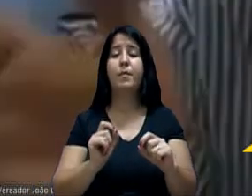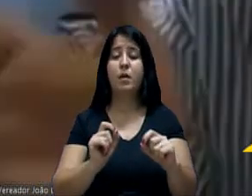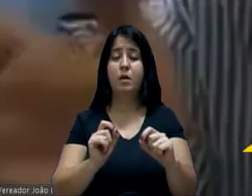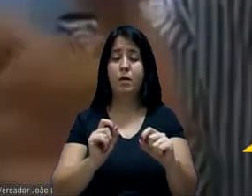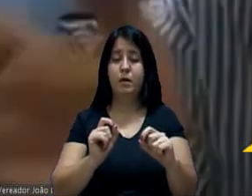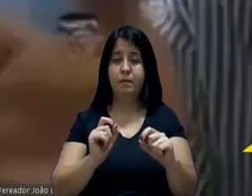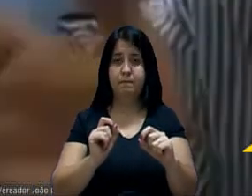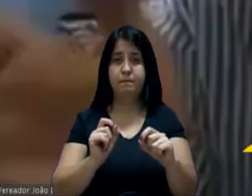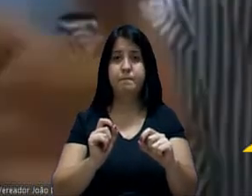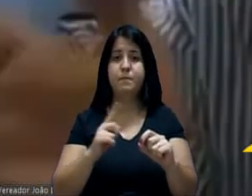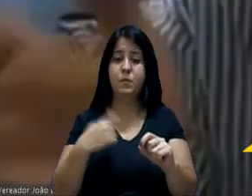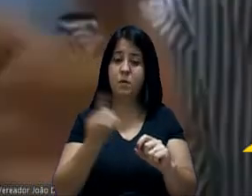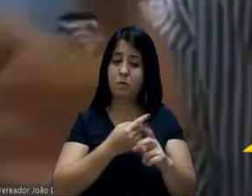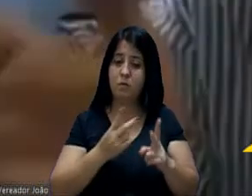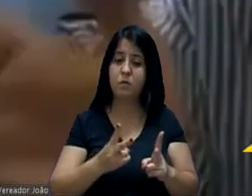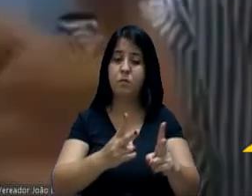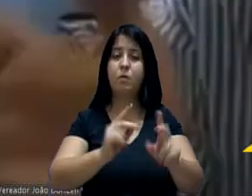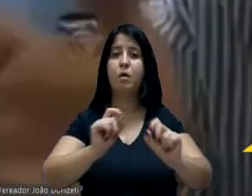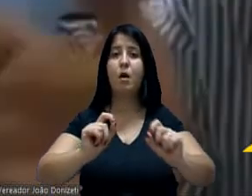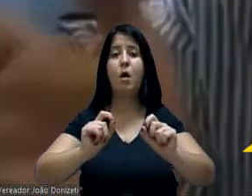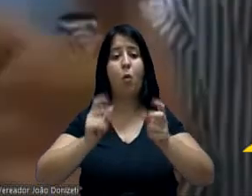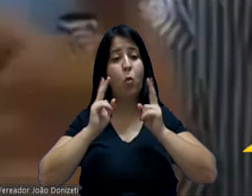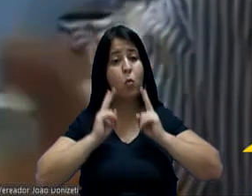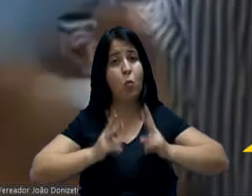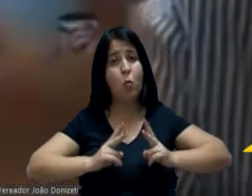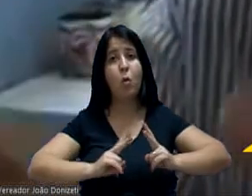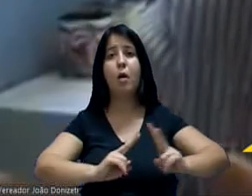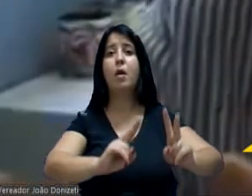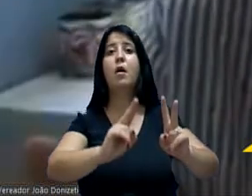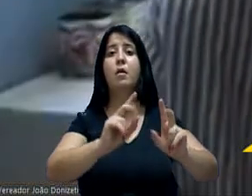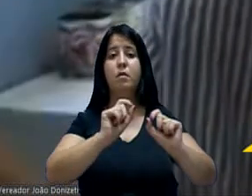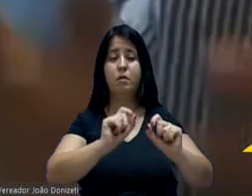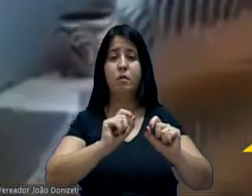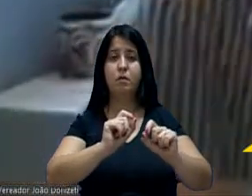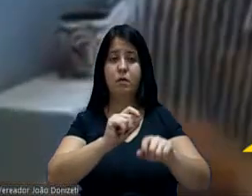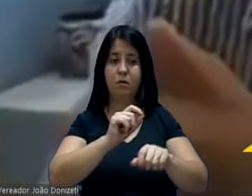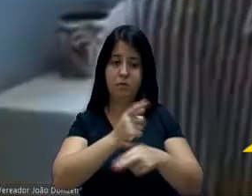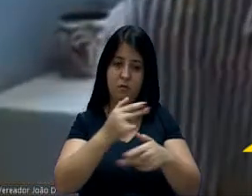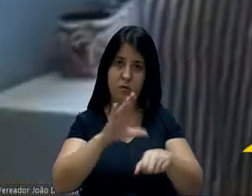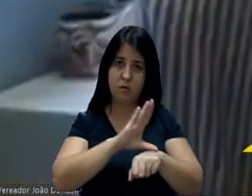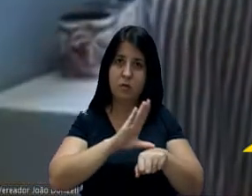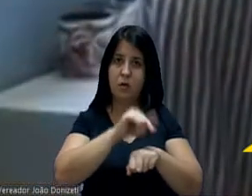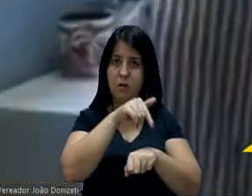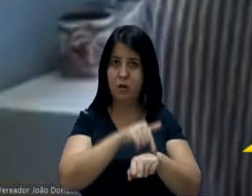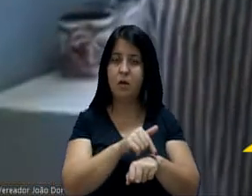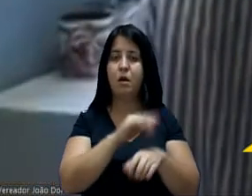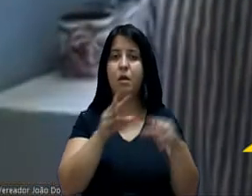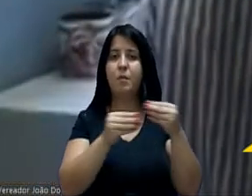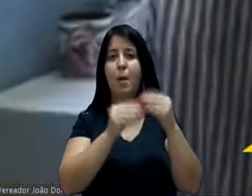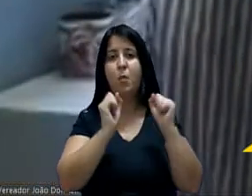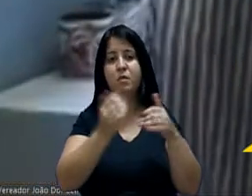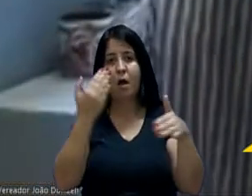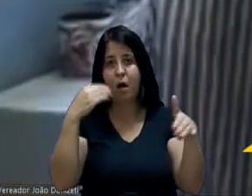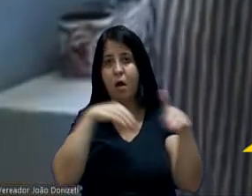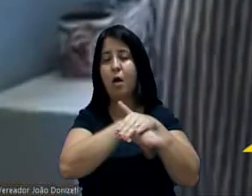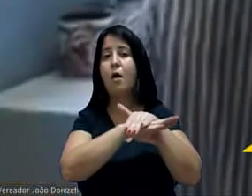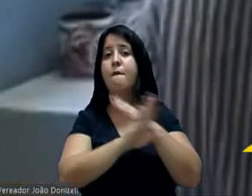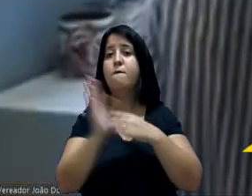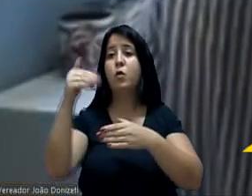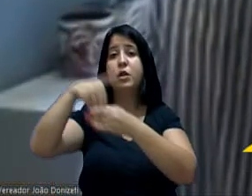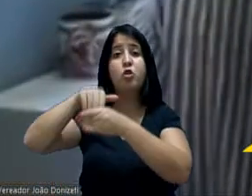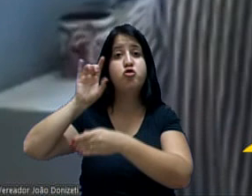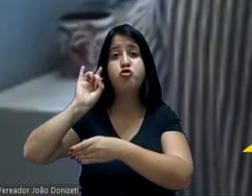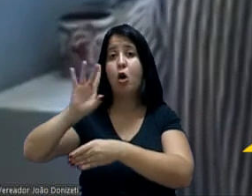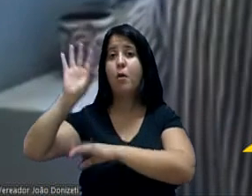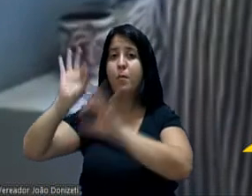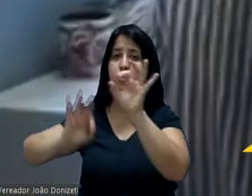possamos manter a inconstitucionalidade da emenda, para que a emenda possa ser arquivada e possamos votar só o projeto.